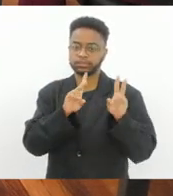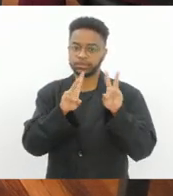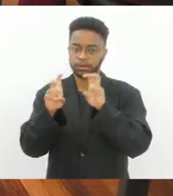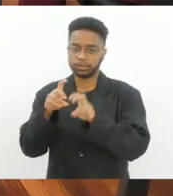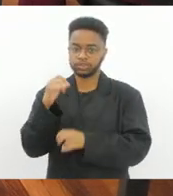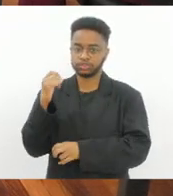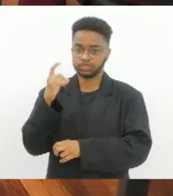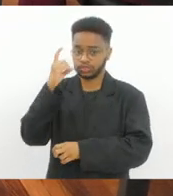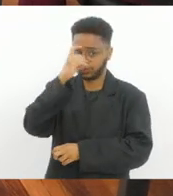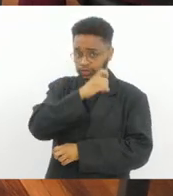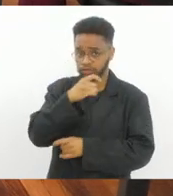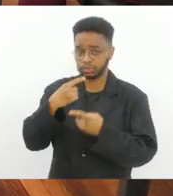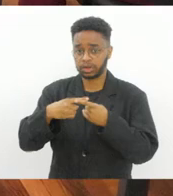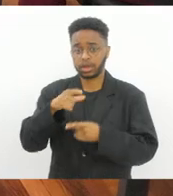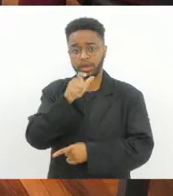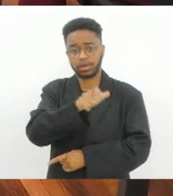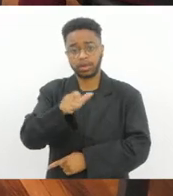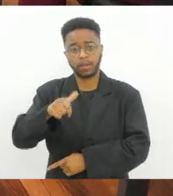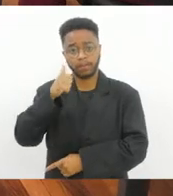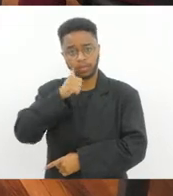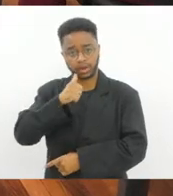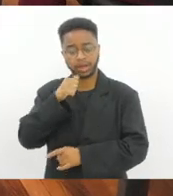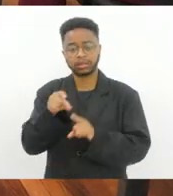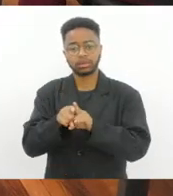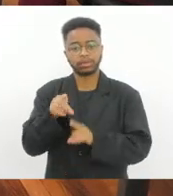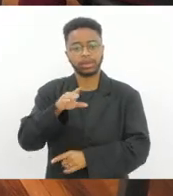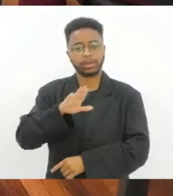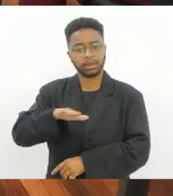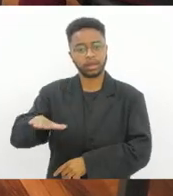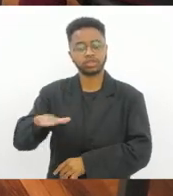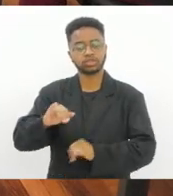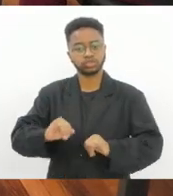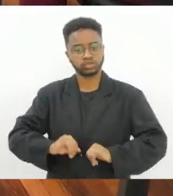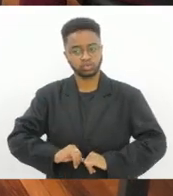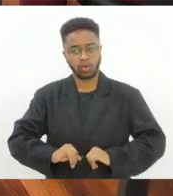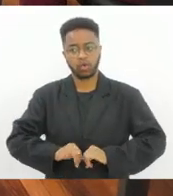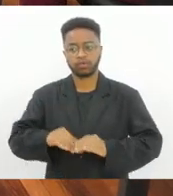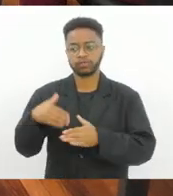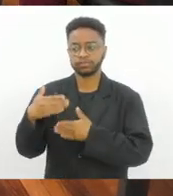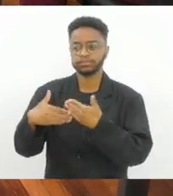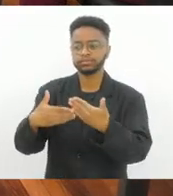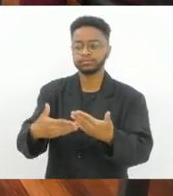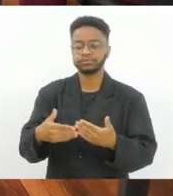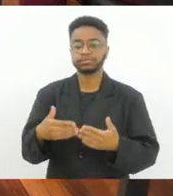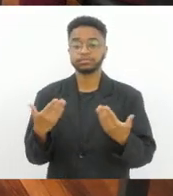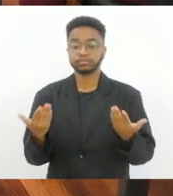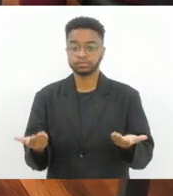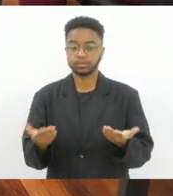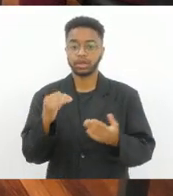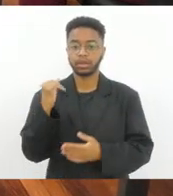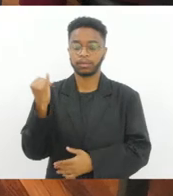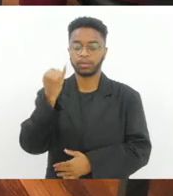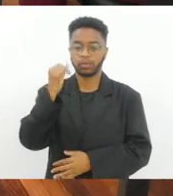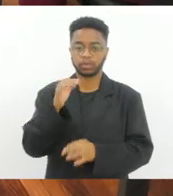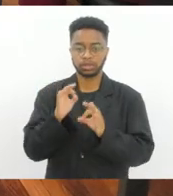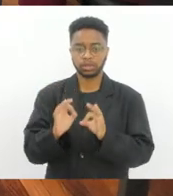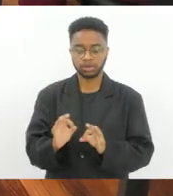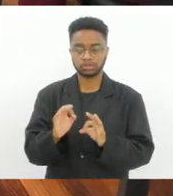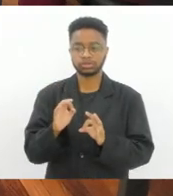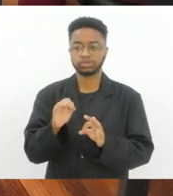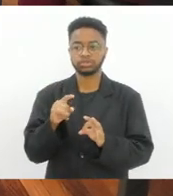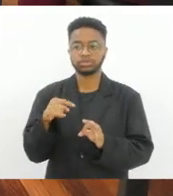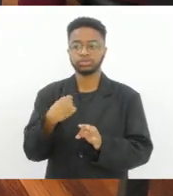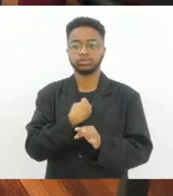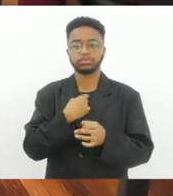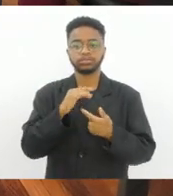nossas mulheres, inclusive as nossas crianças, sofrem nesse processo. Então, é super importante